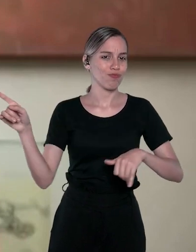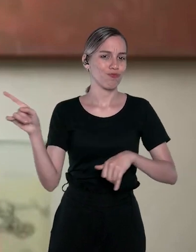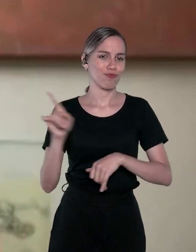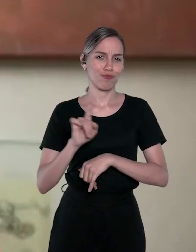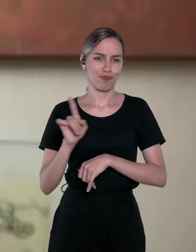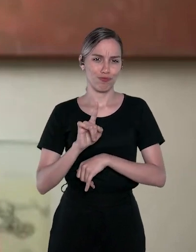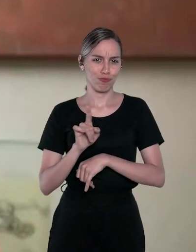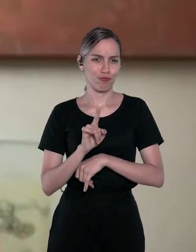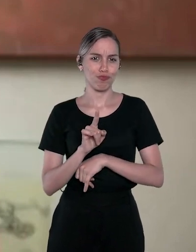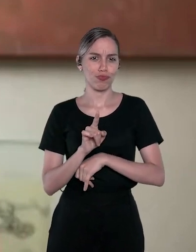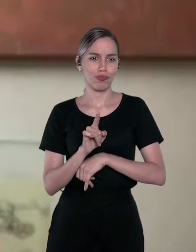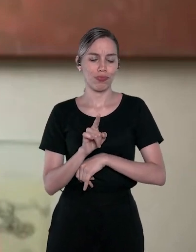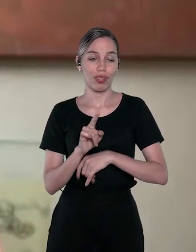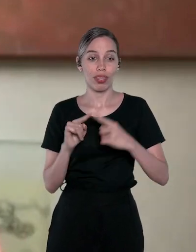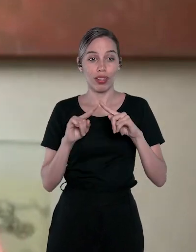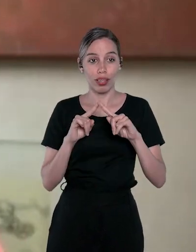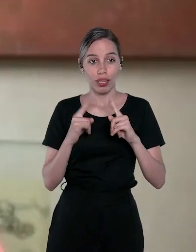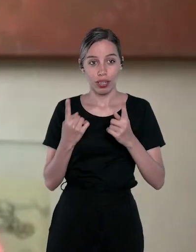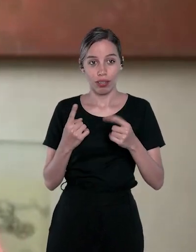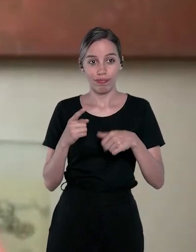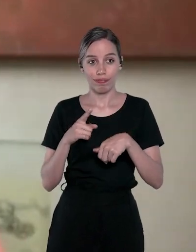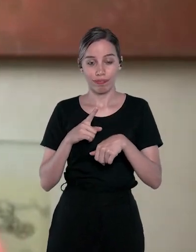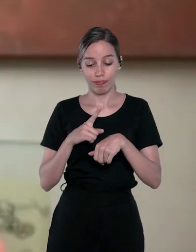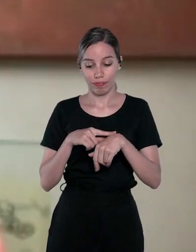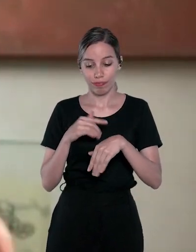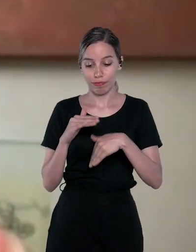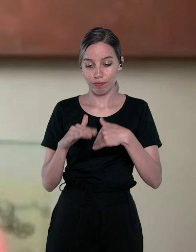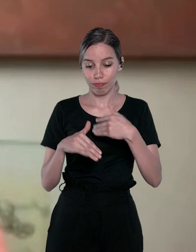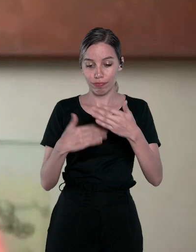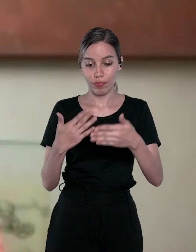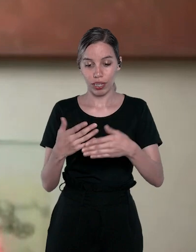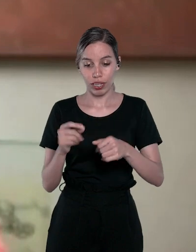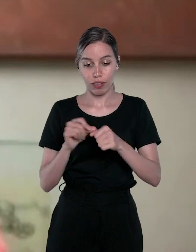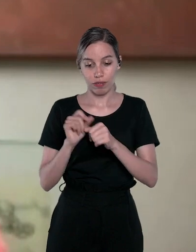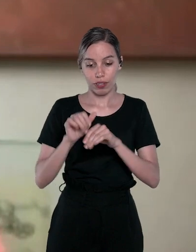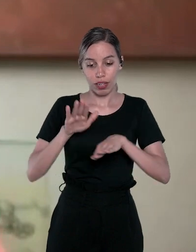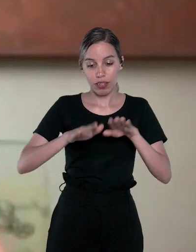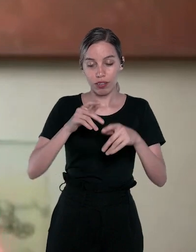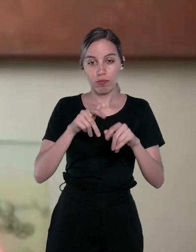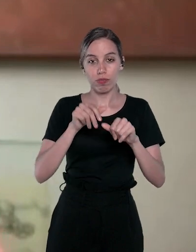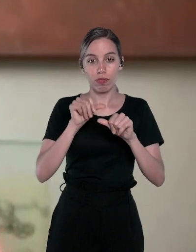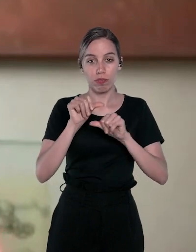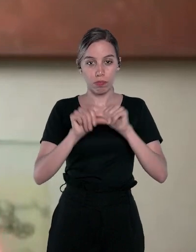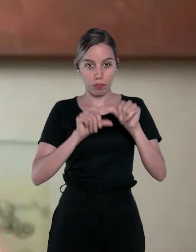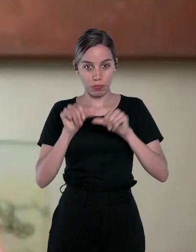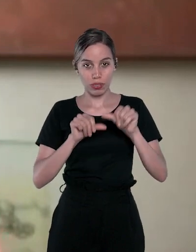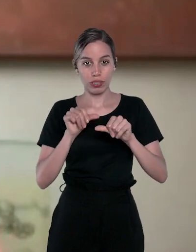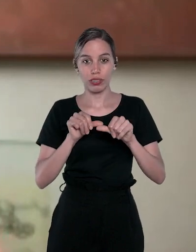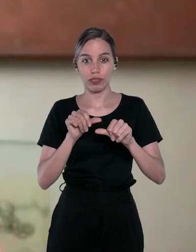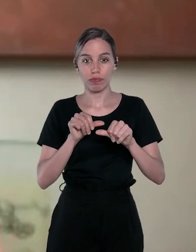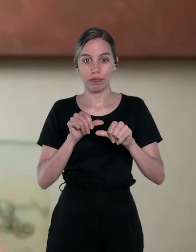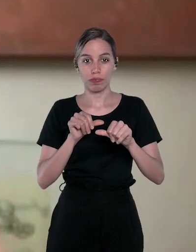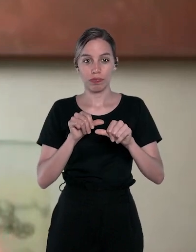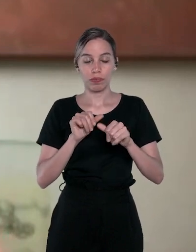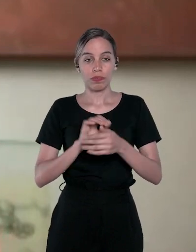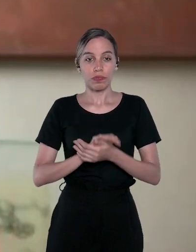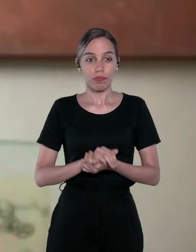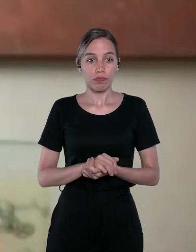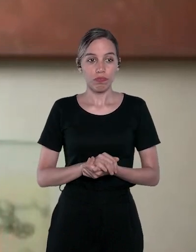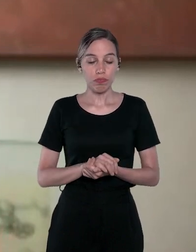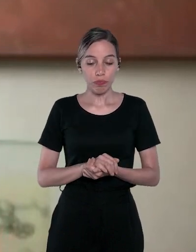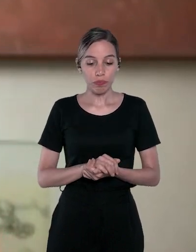Eu fiz, ao longo do tempo, algumas modificações nele, e na época tinha uma editora lá